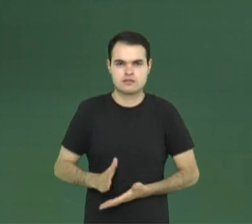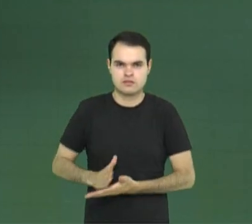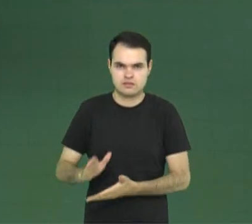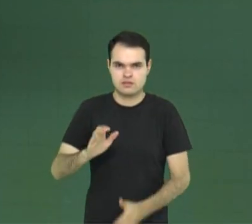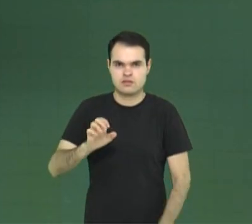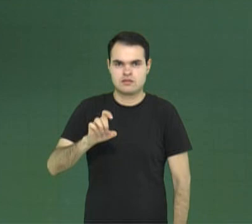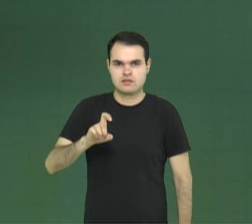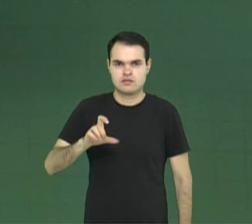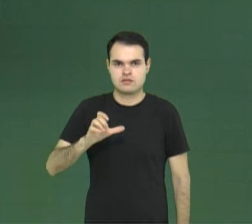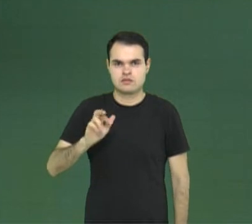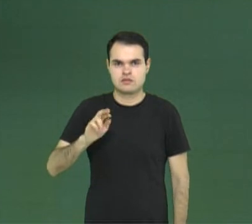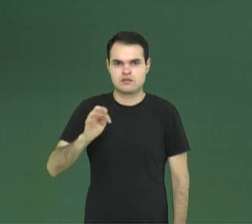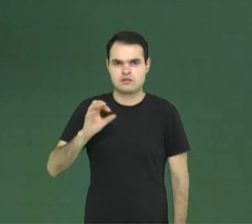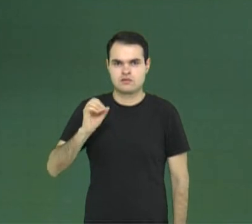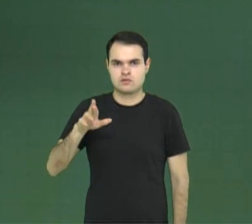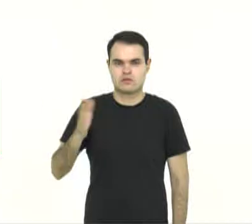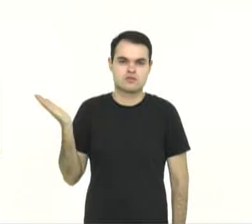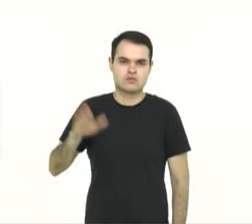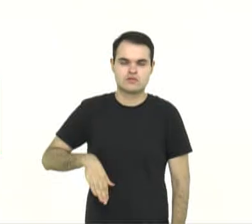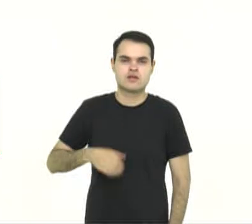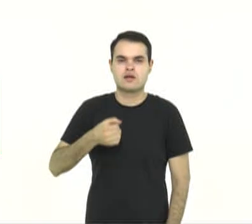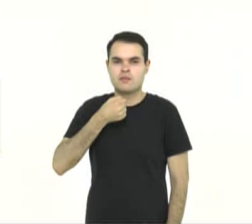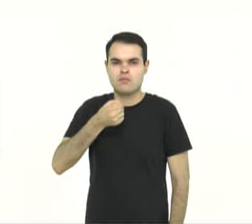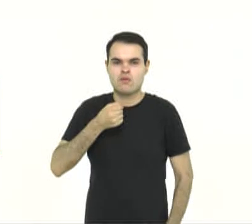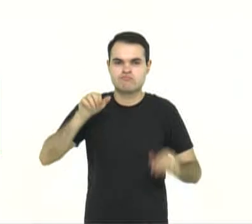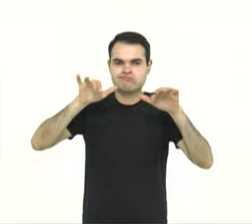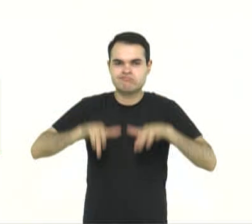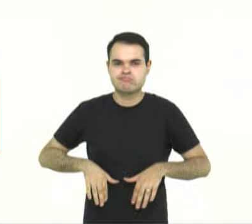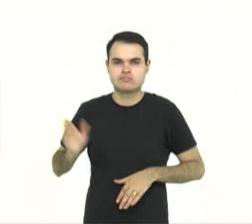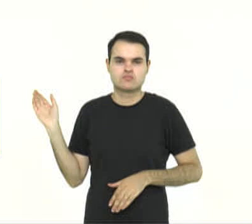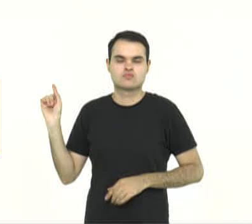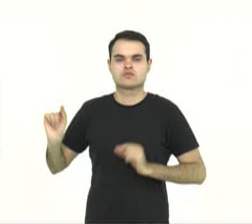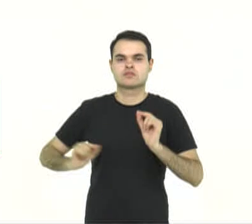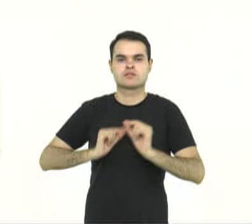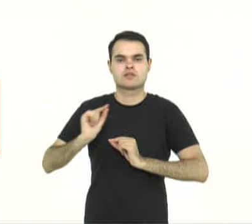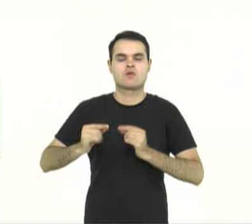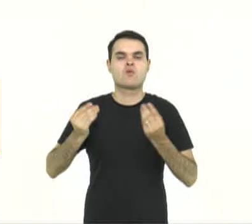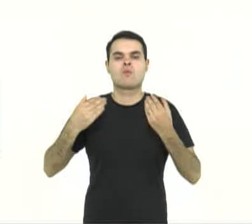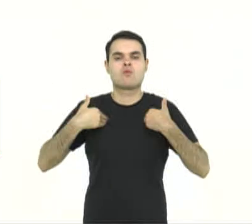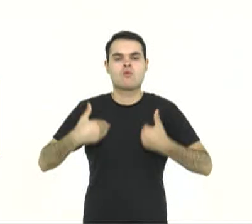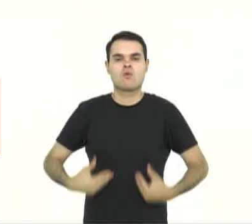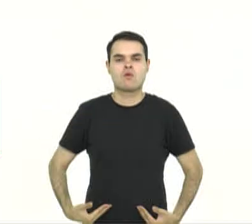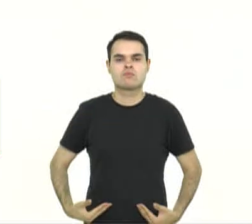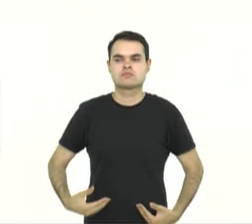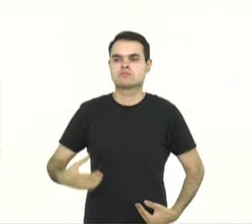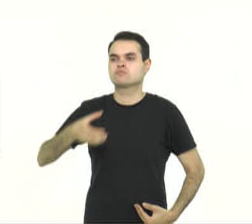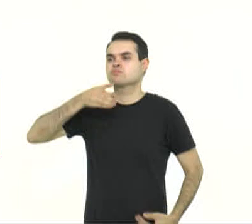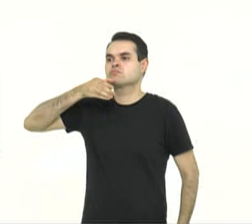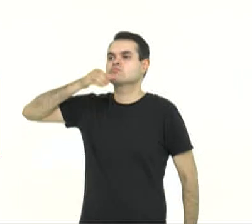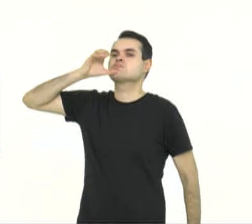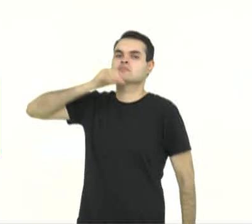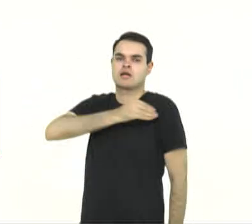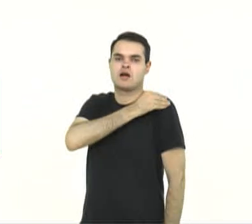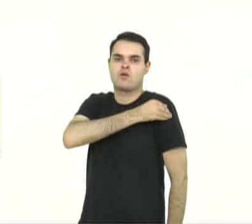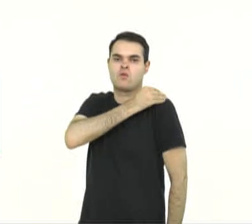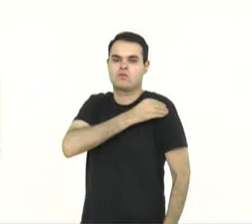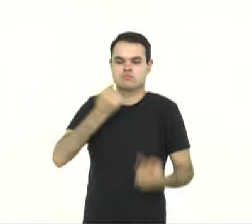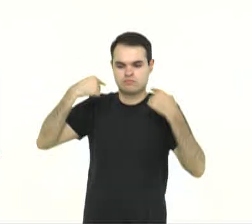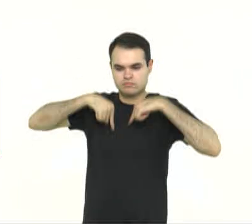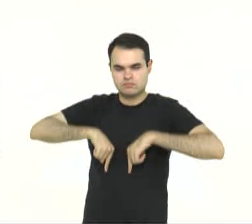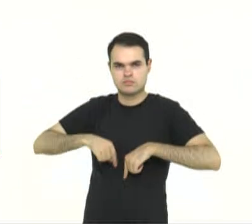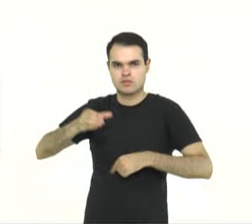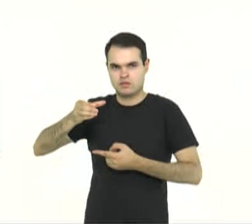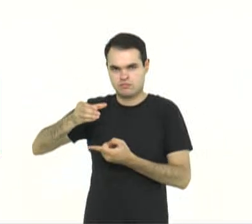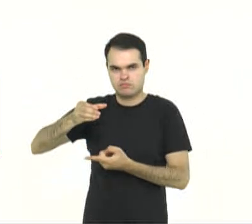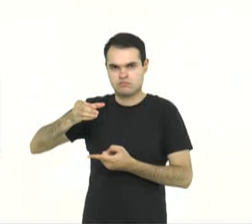uma reportagem da Mundo Estranho Saúde com o seguinte tema: como um organismo reage ao álcool? O corpo processa mais ou menos uma lata de